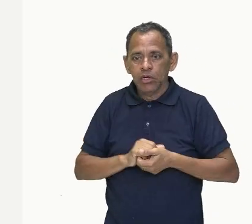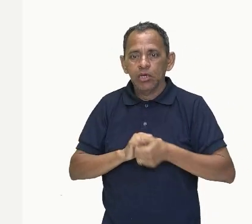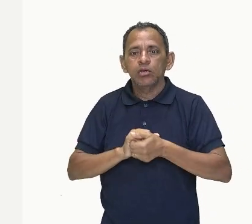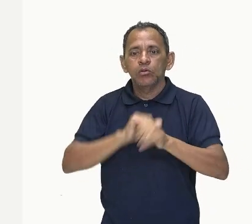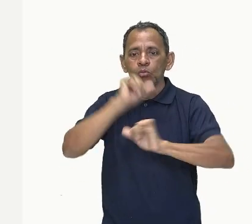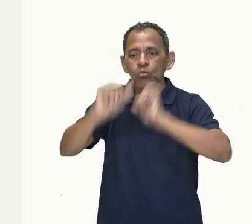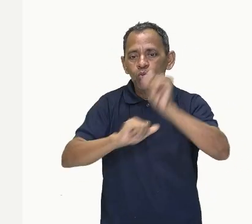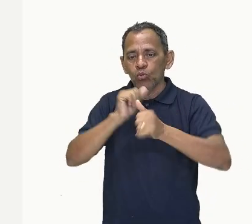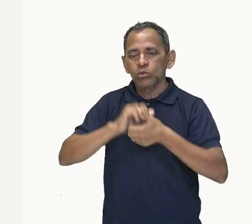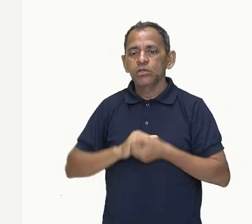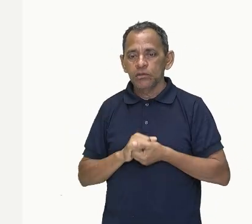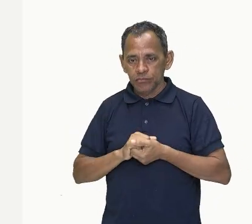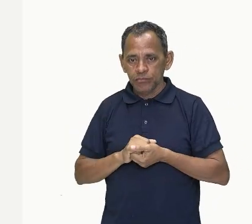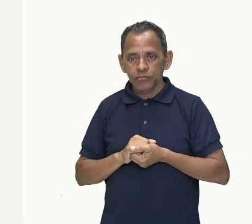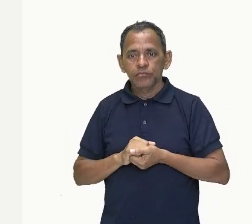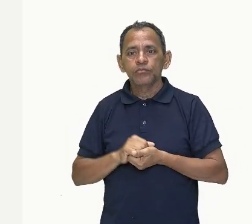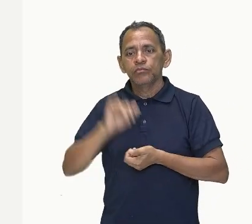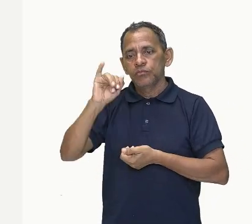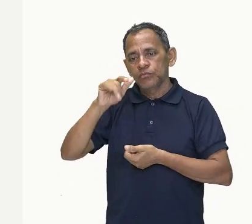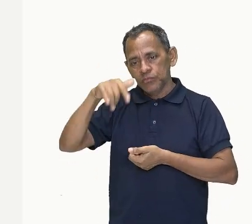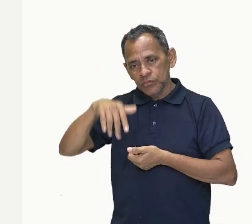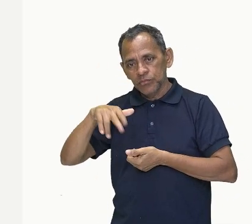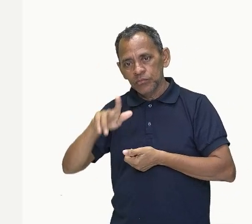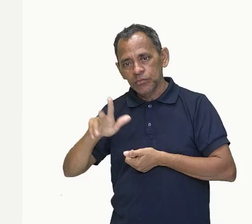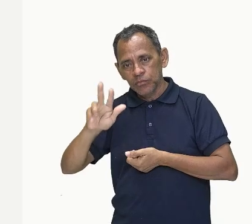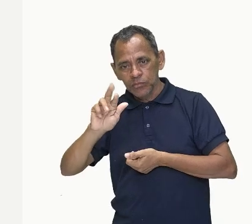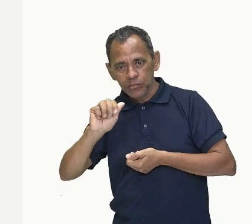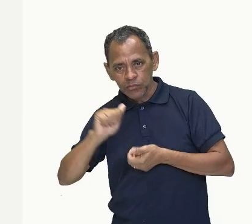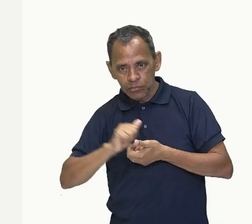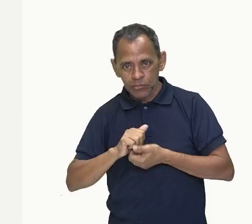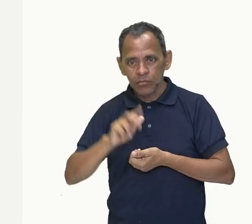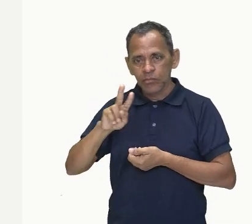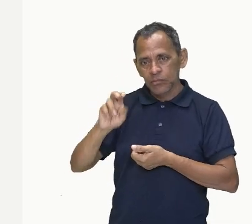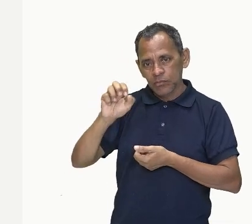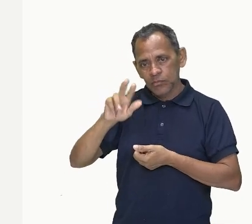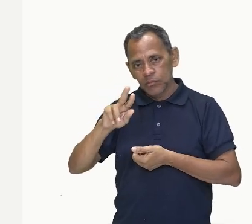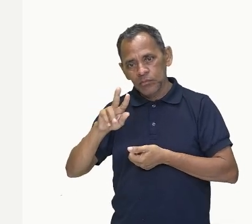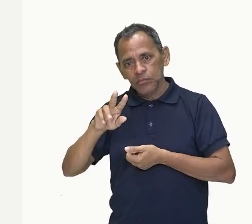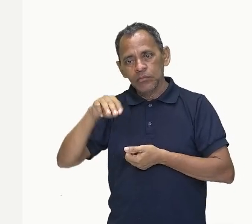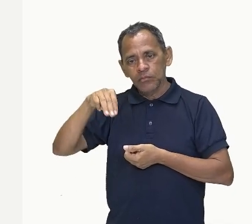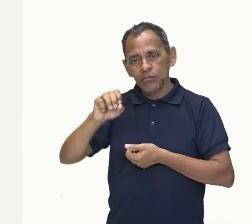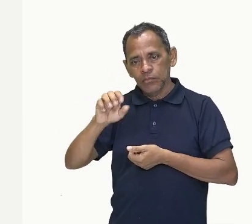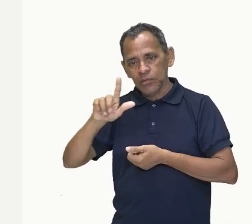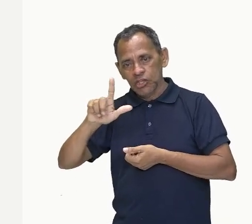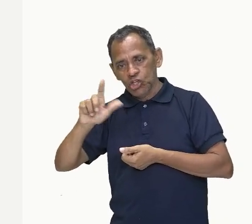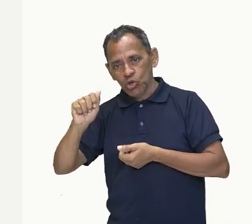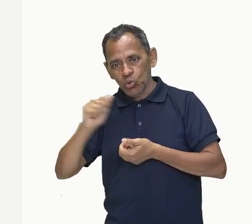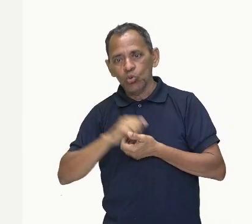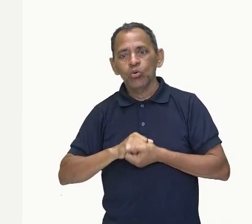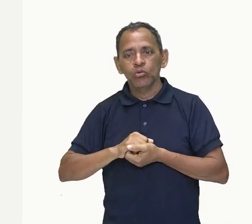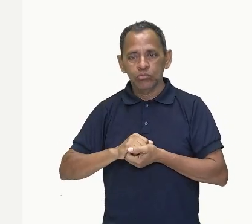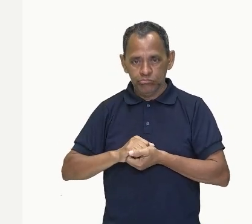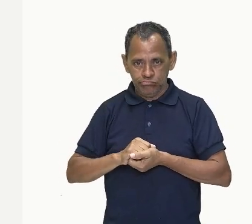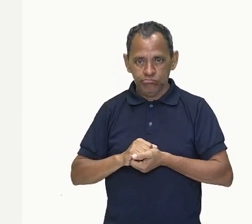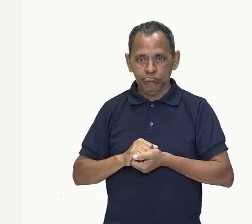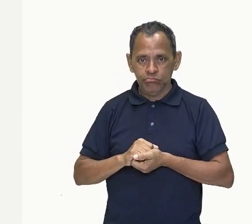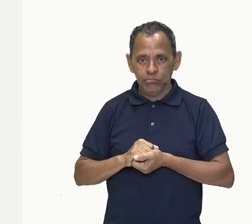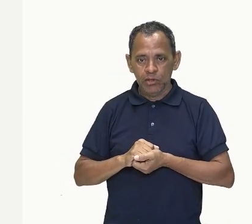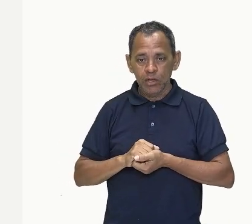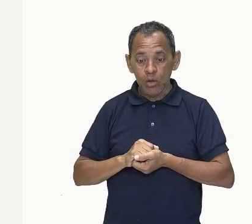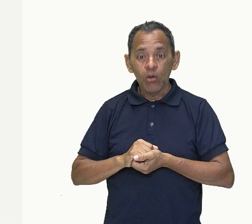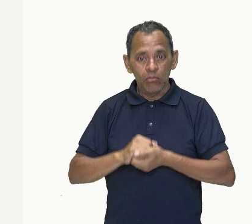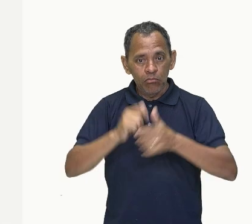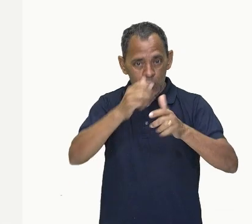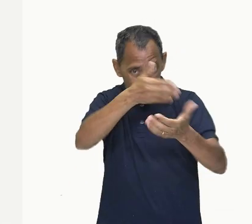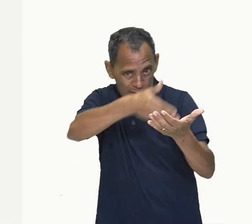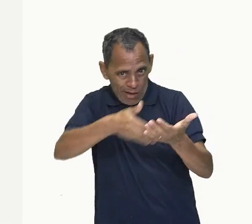é o calor, e isso aquece o nosso ar atmosférico. Uma parte desse calor sai para o espaço, mas a maior